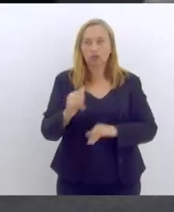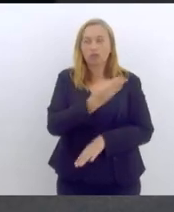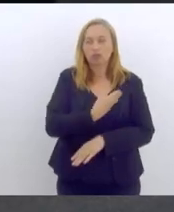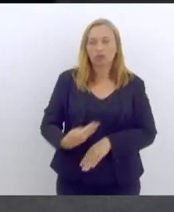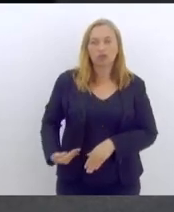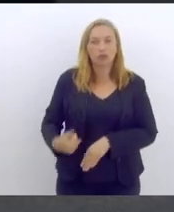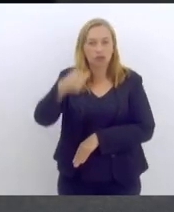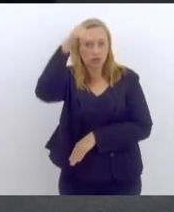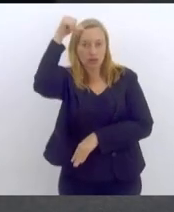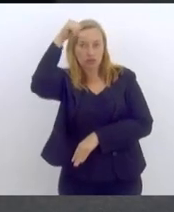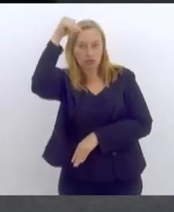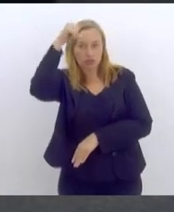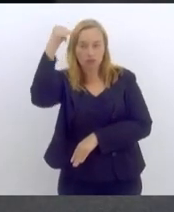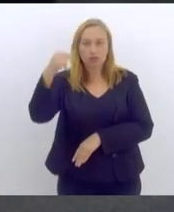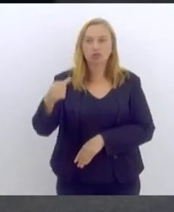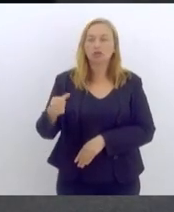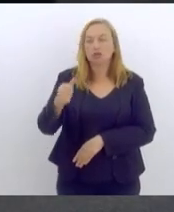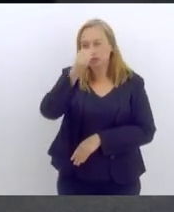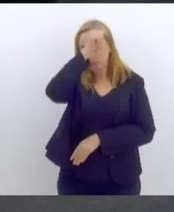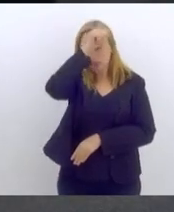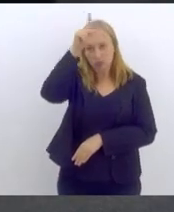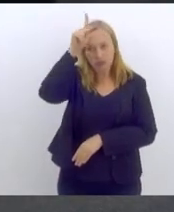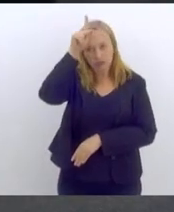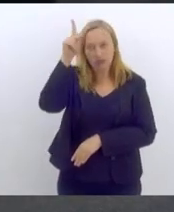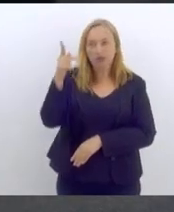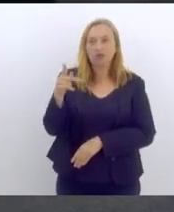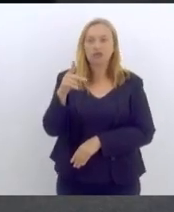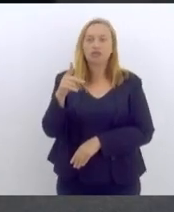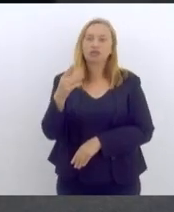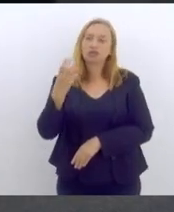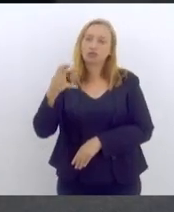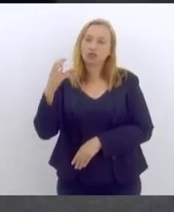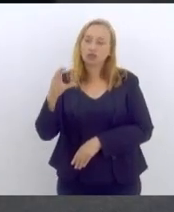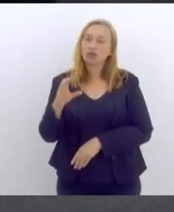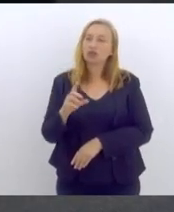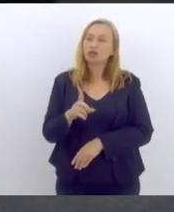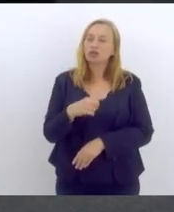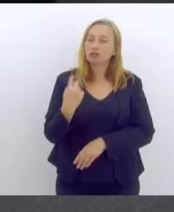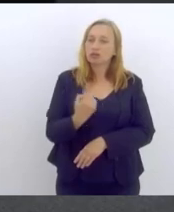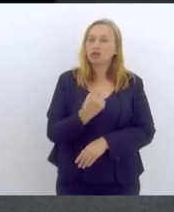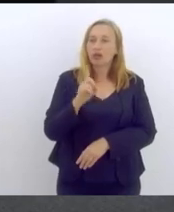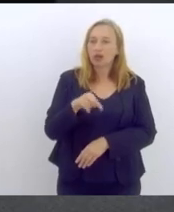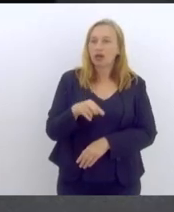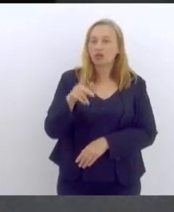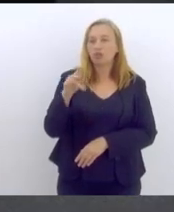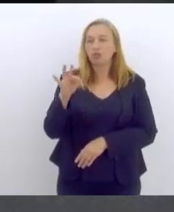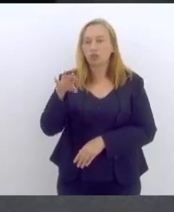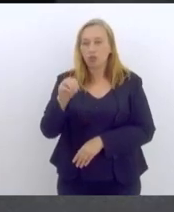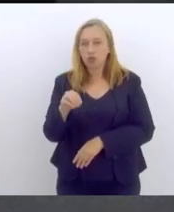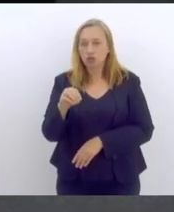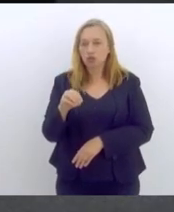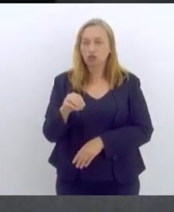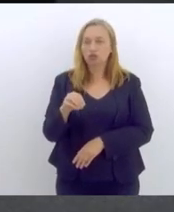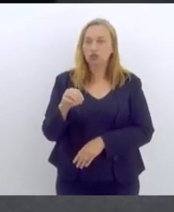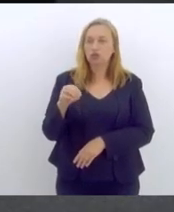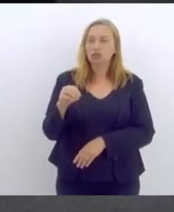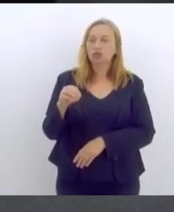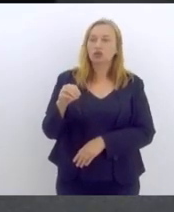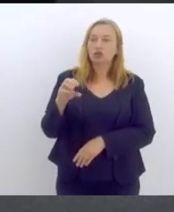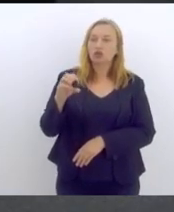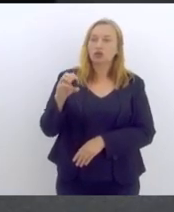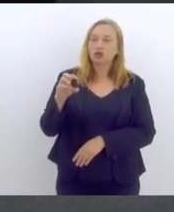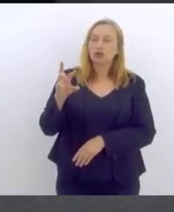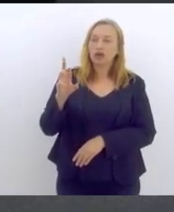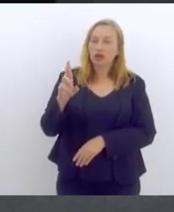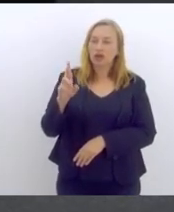Cláudio Castro e pelo prefeito de Niterói, com a nossa participação, que é também um posto na região oceânica de Niterói, que é uma